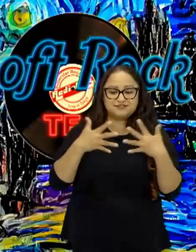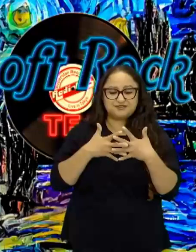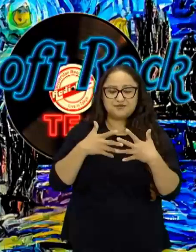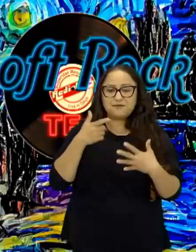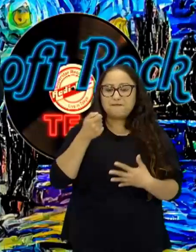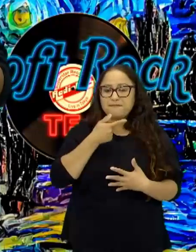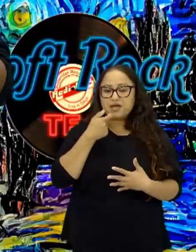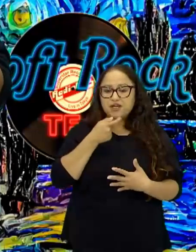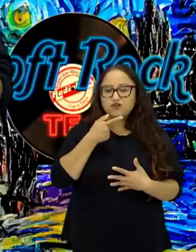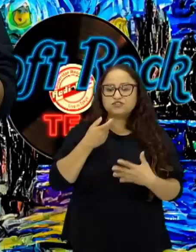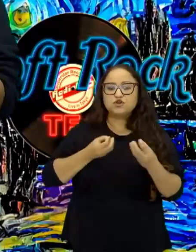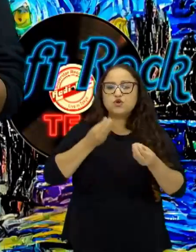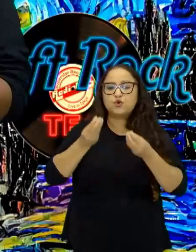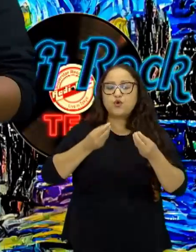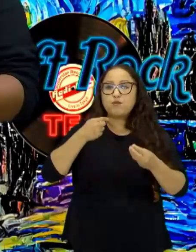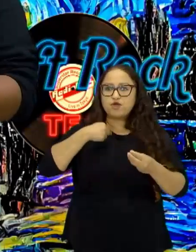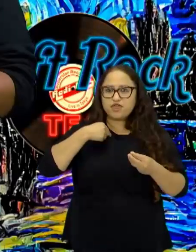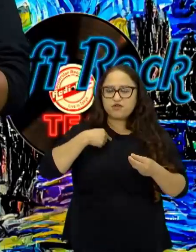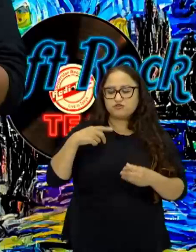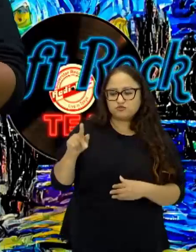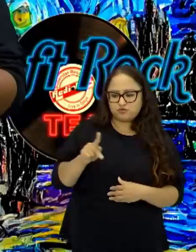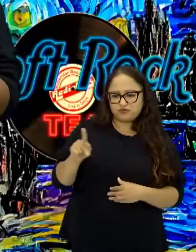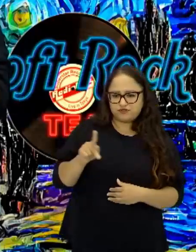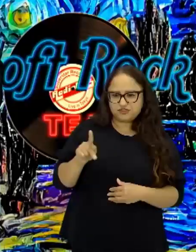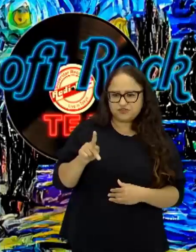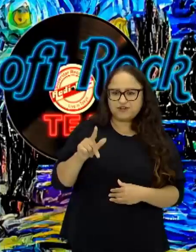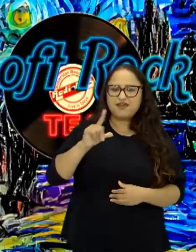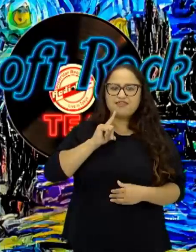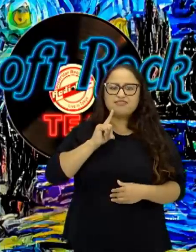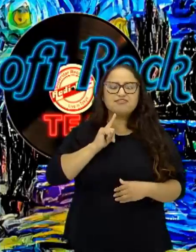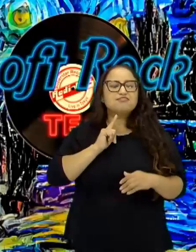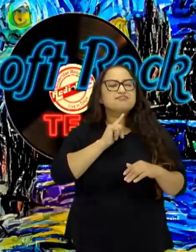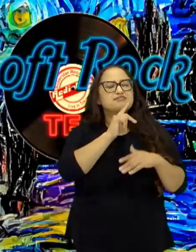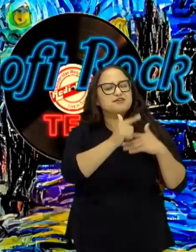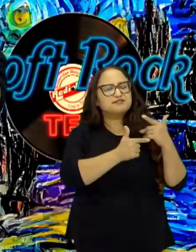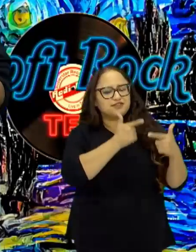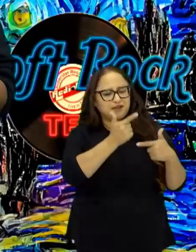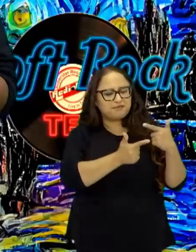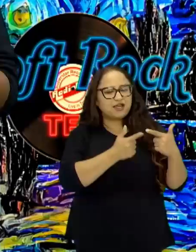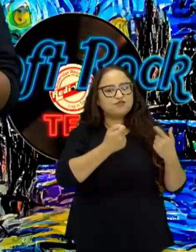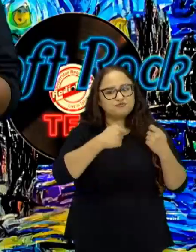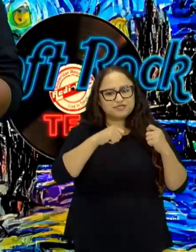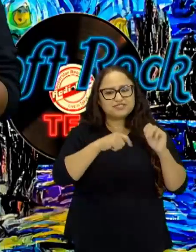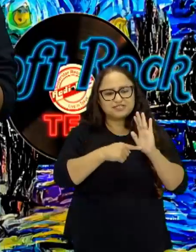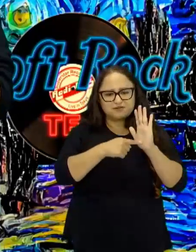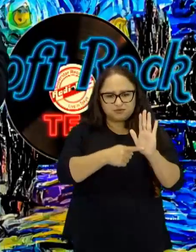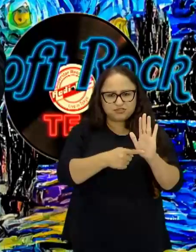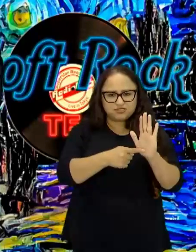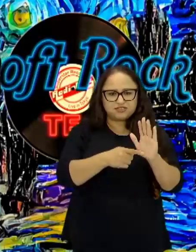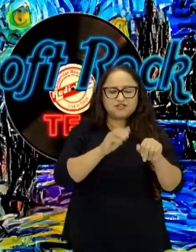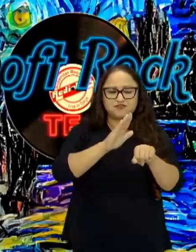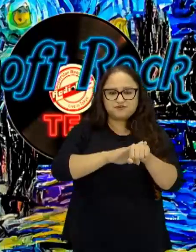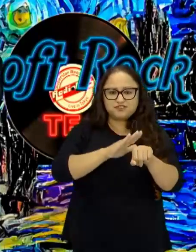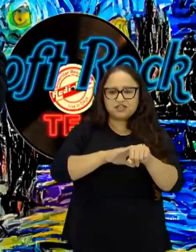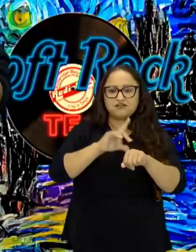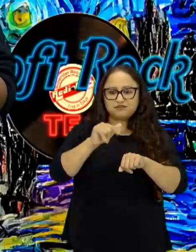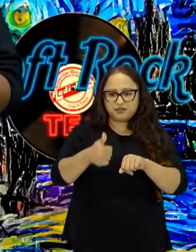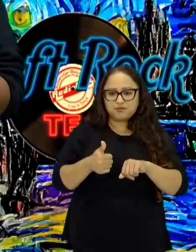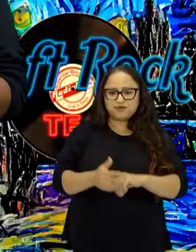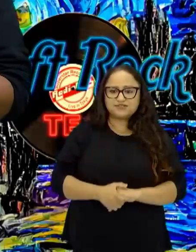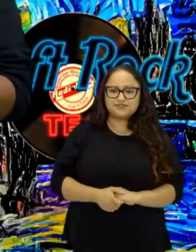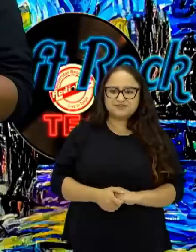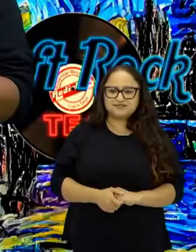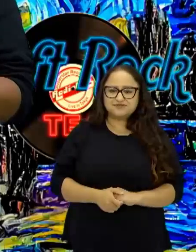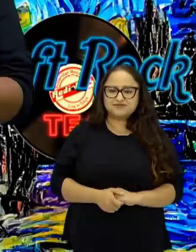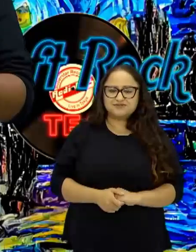de aula. Então, é como se eu tivesse sido professor deles, falasse, ó, tem um trabalho para fazer, a gente precisa apresentar. Eles fizeram em tempo recorde, viu? Não